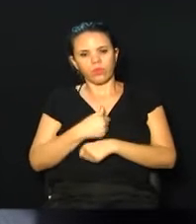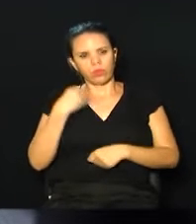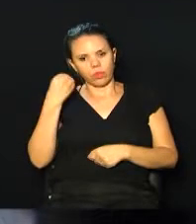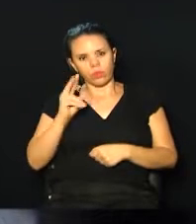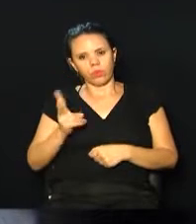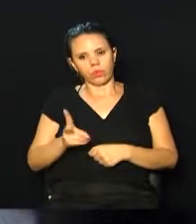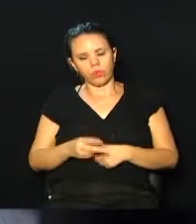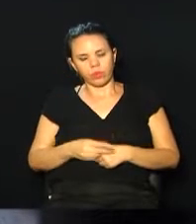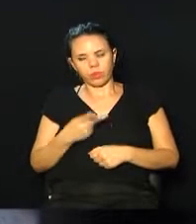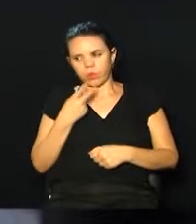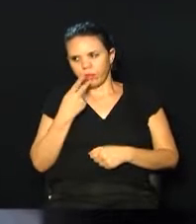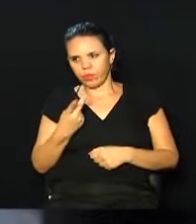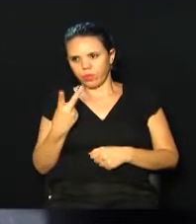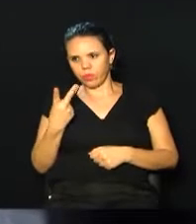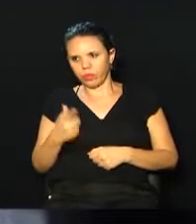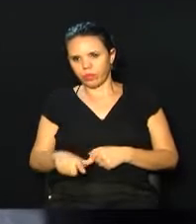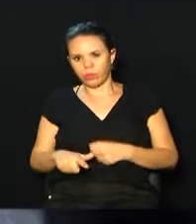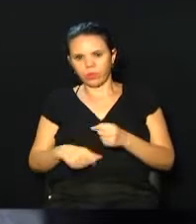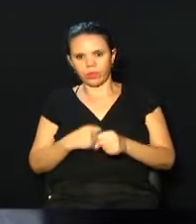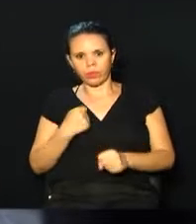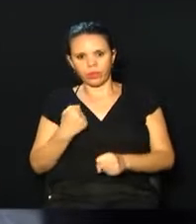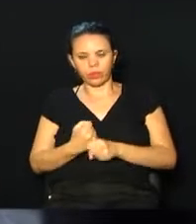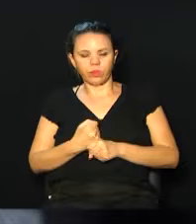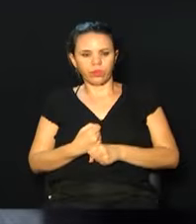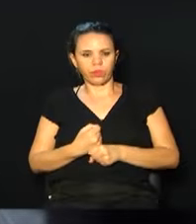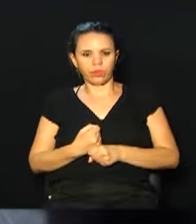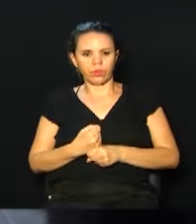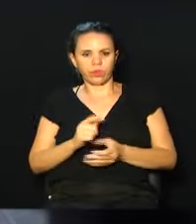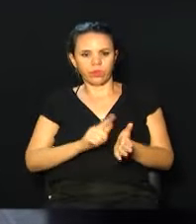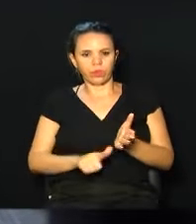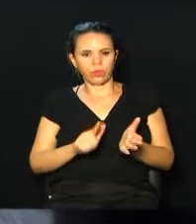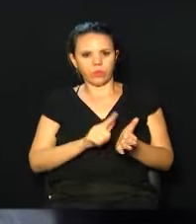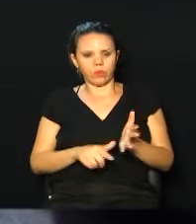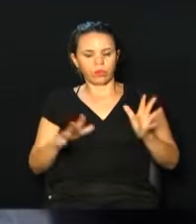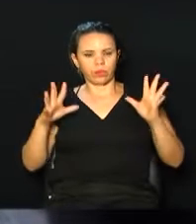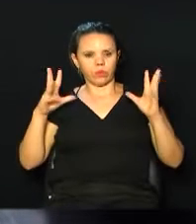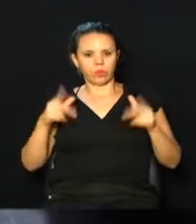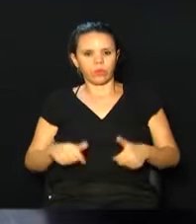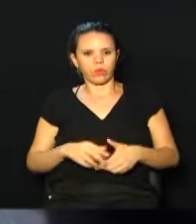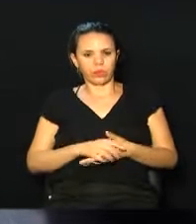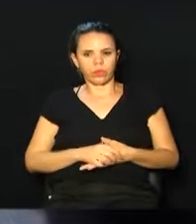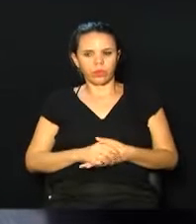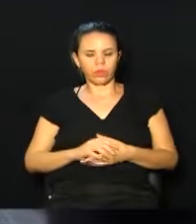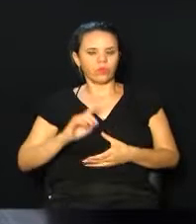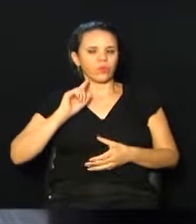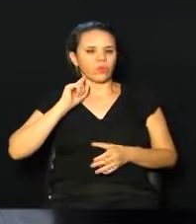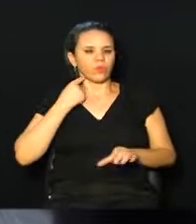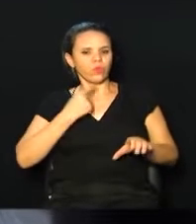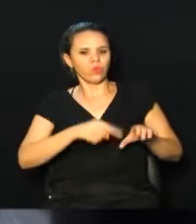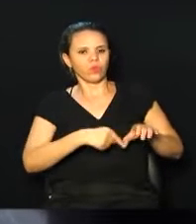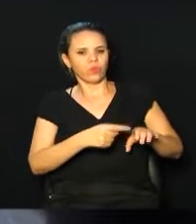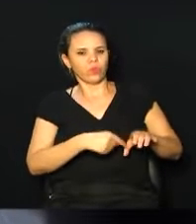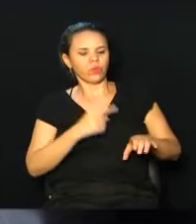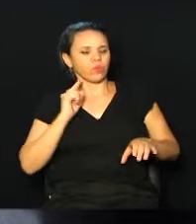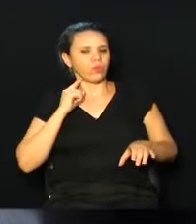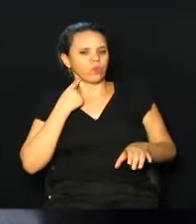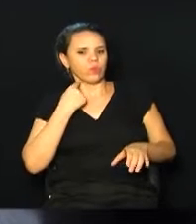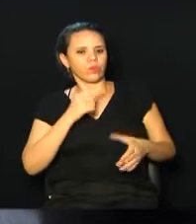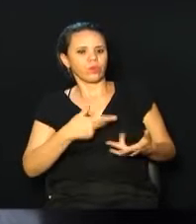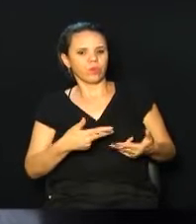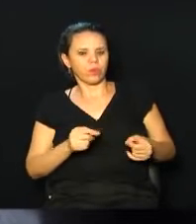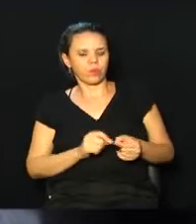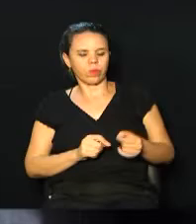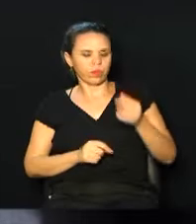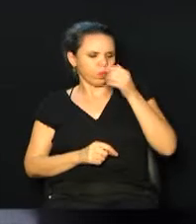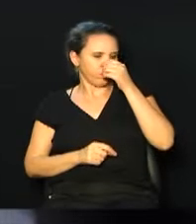como ele mencionou aí, 2 vezes por ano, e aquela limpeza de tirar obstruções de lixo, de coisas que